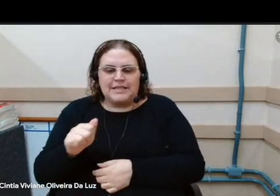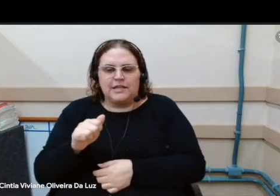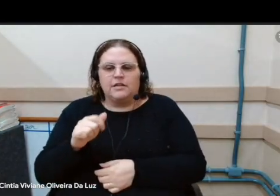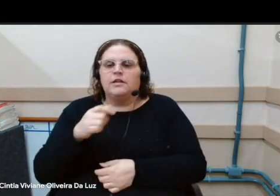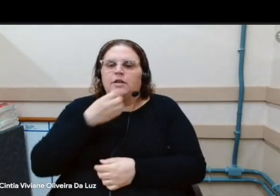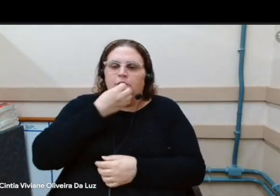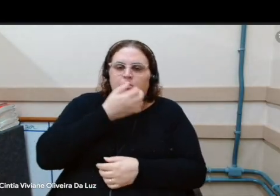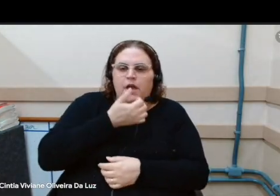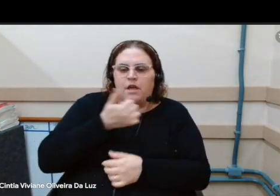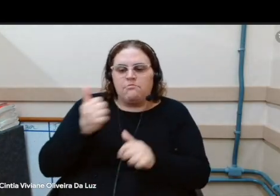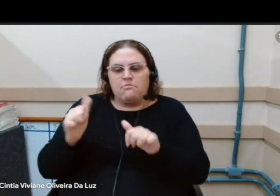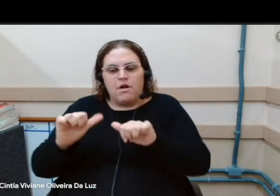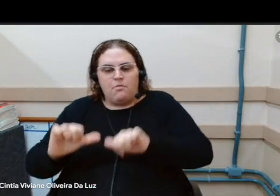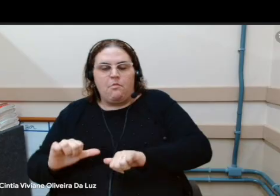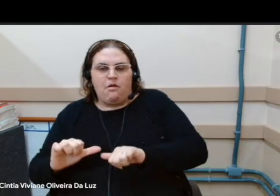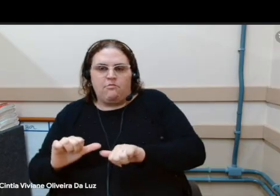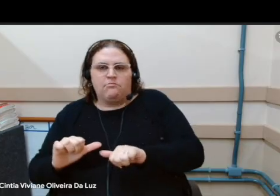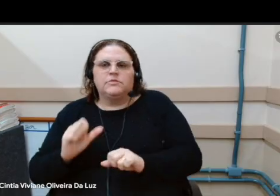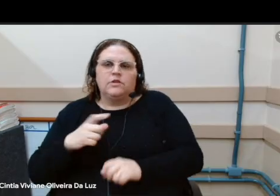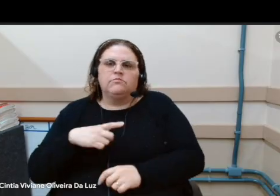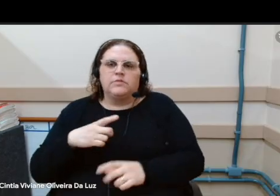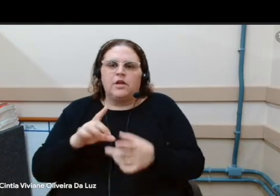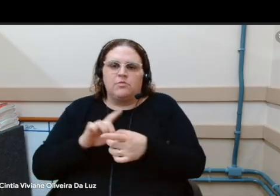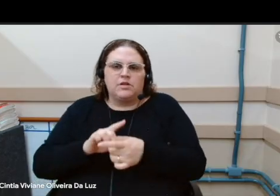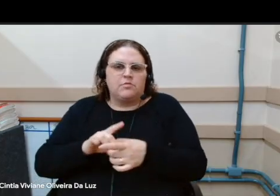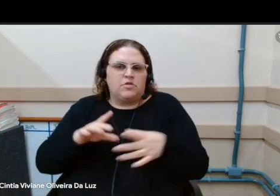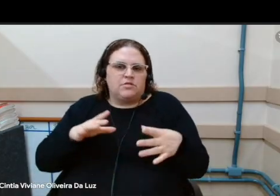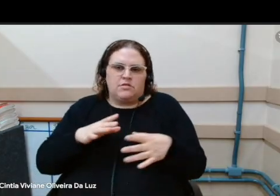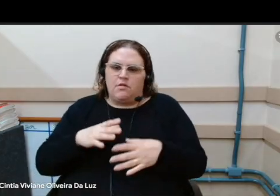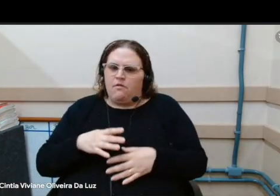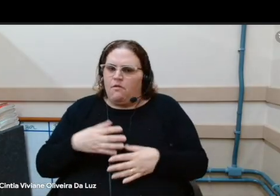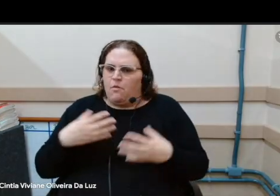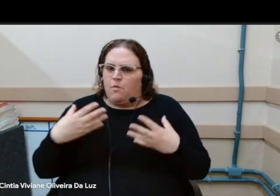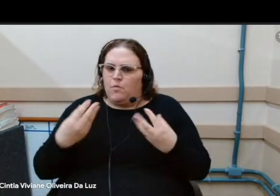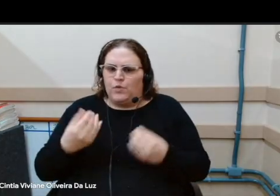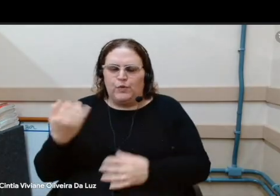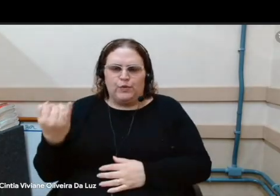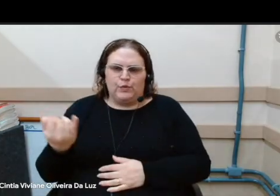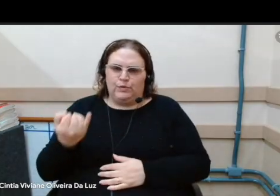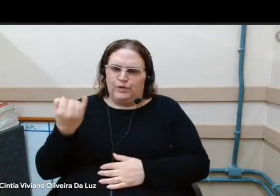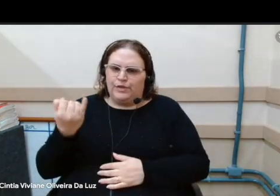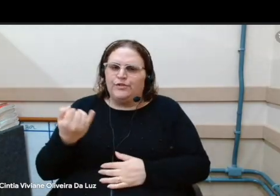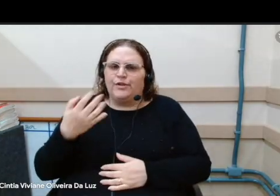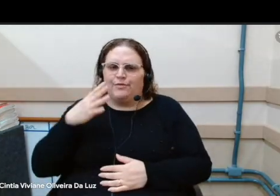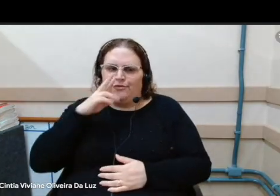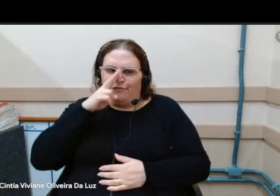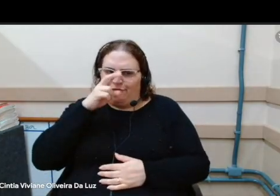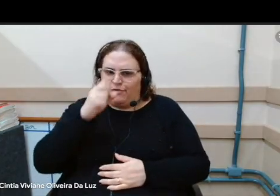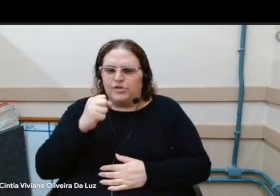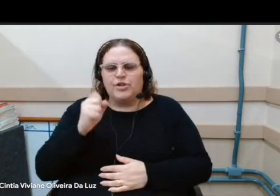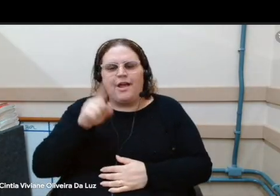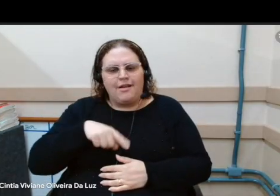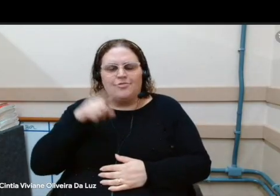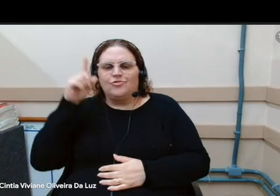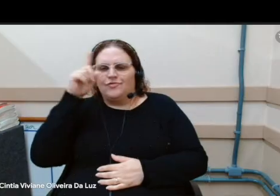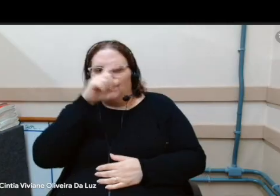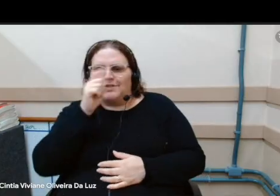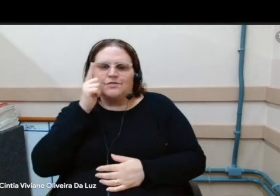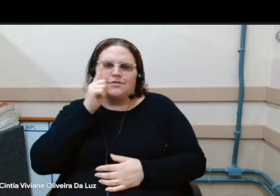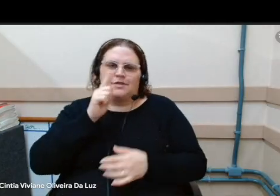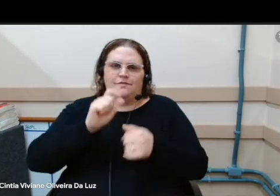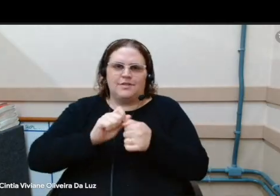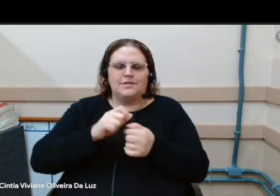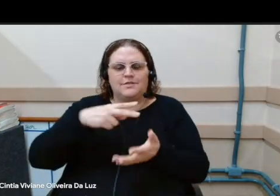uma democratização extrema né era era era difícil a gente conseguir fazer essas danças terem a